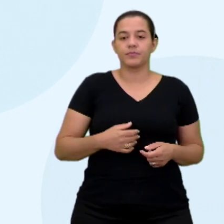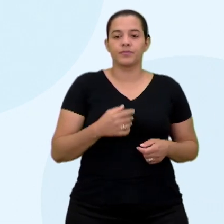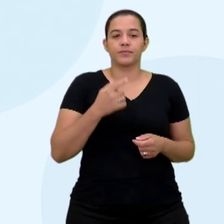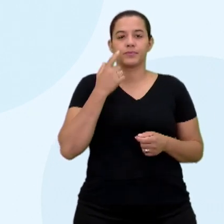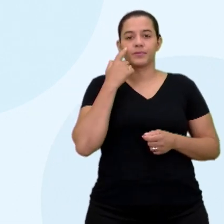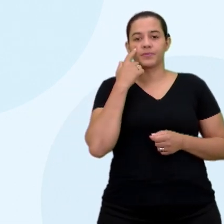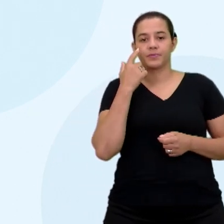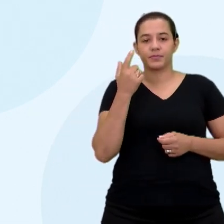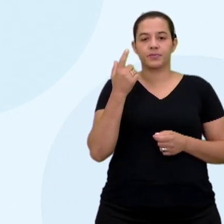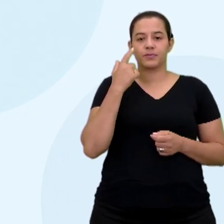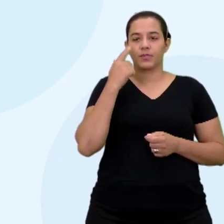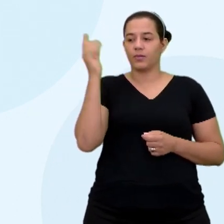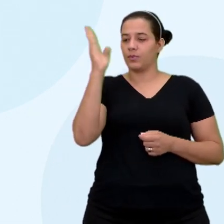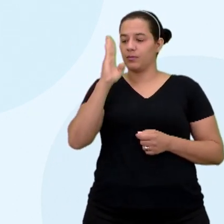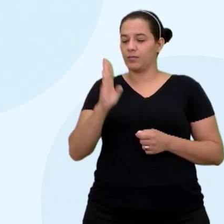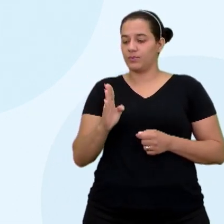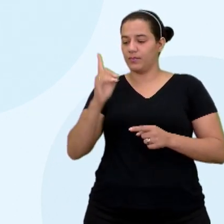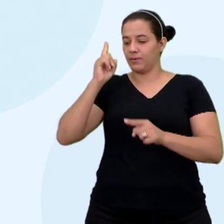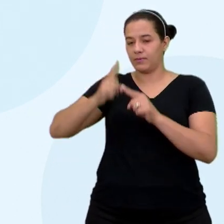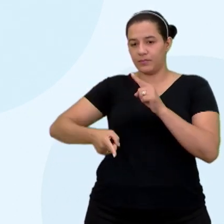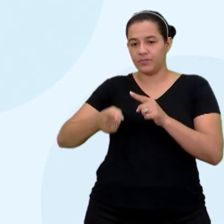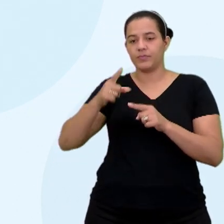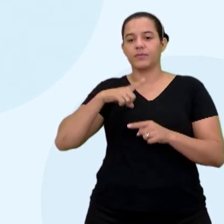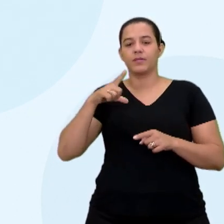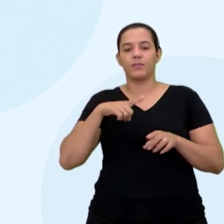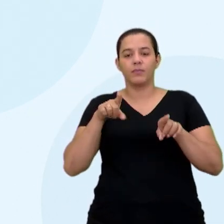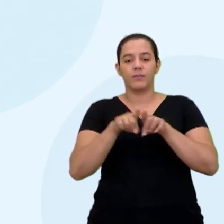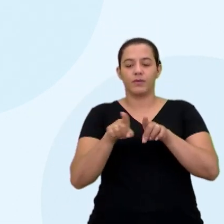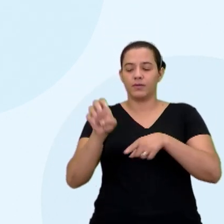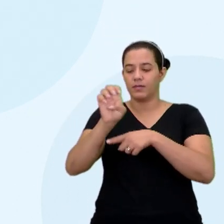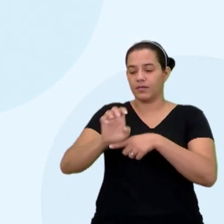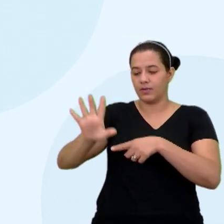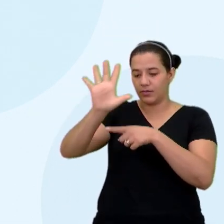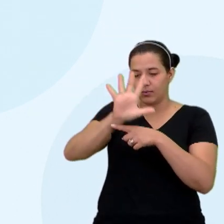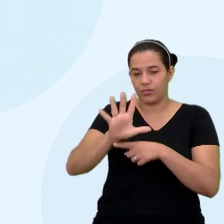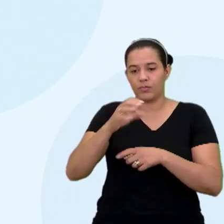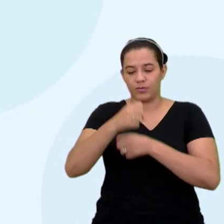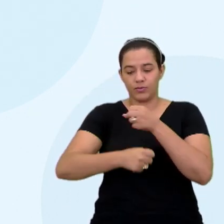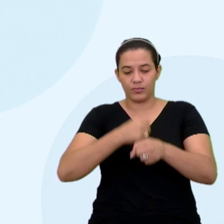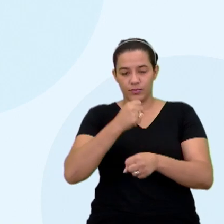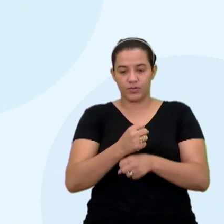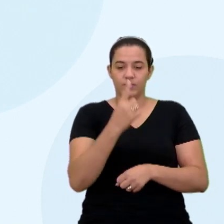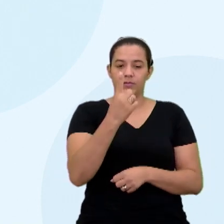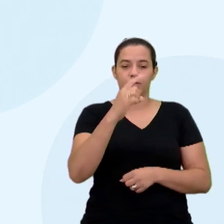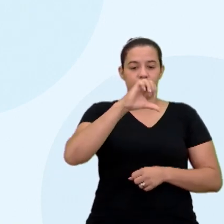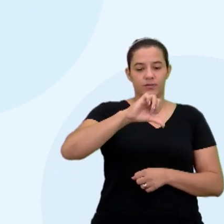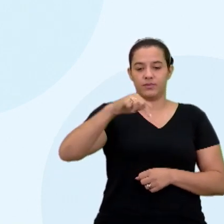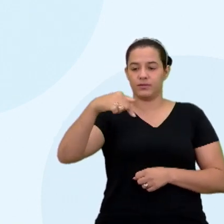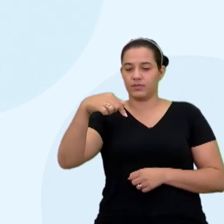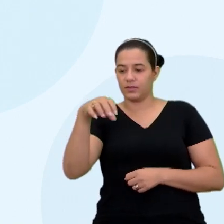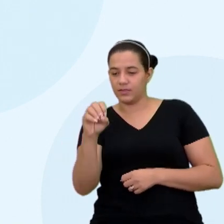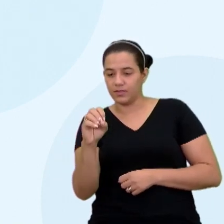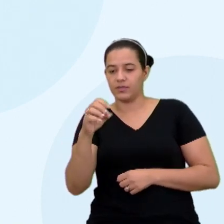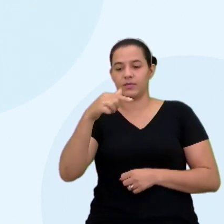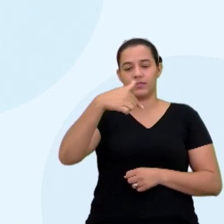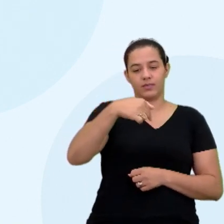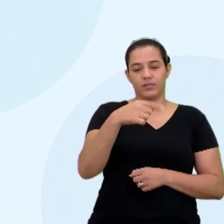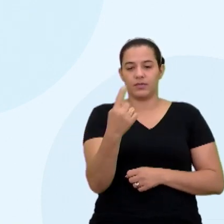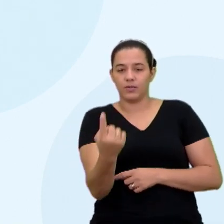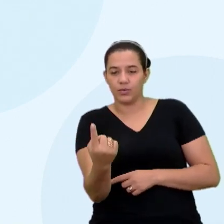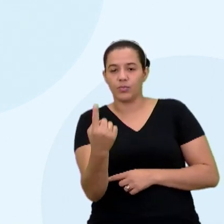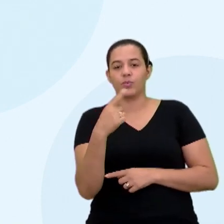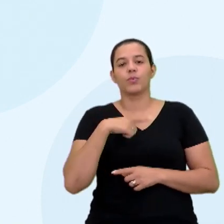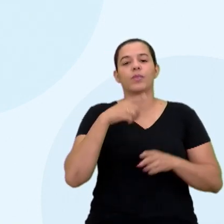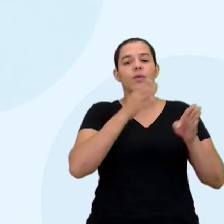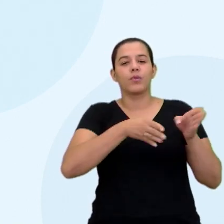mundo, né? Então, na Europa, você tem, em 1970, 1971, a organização